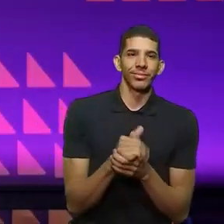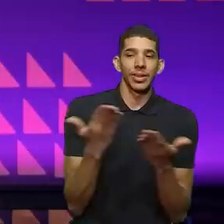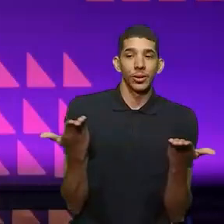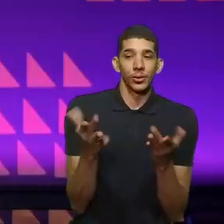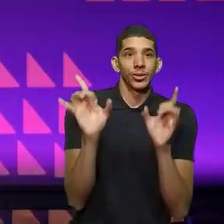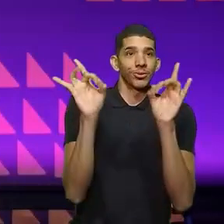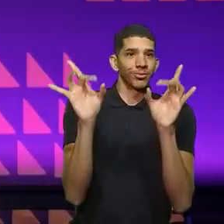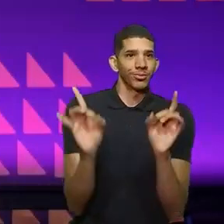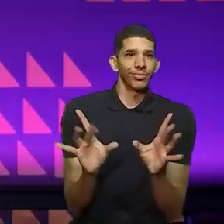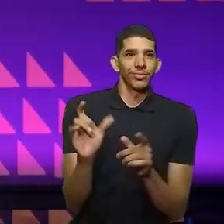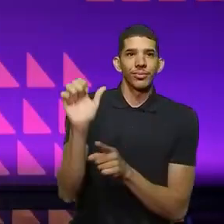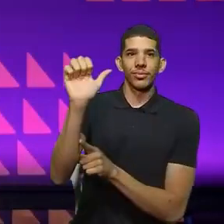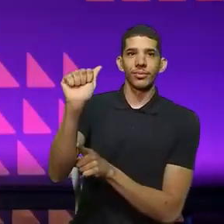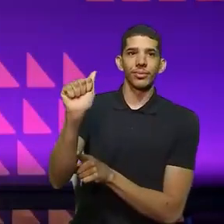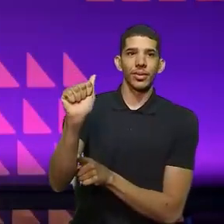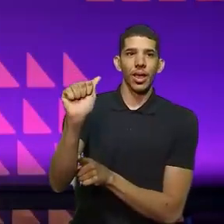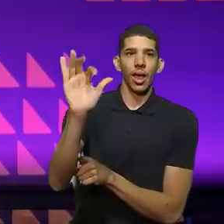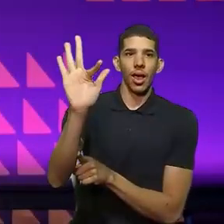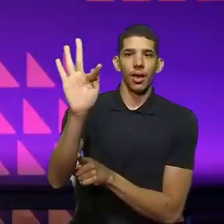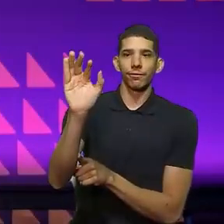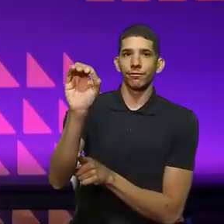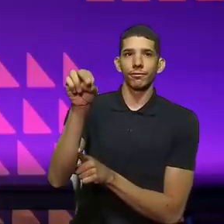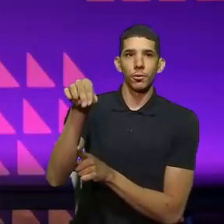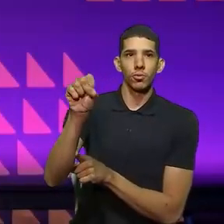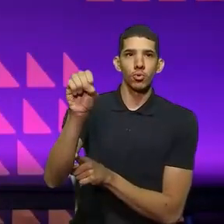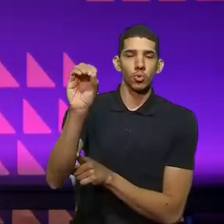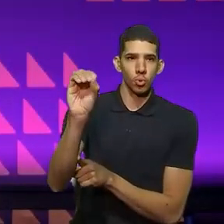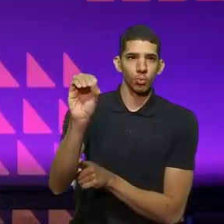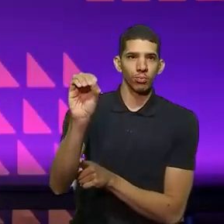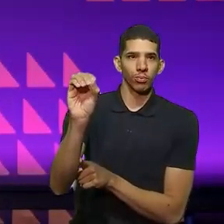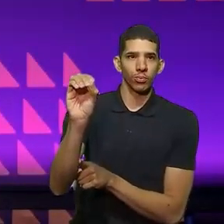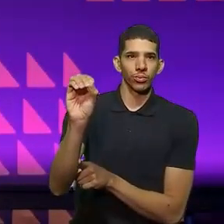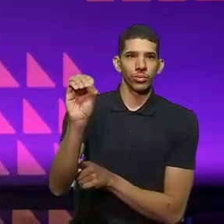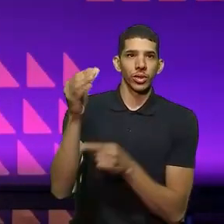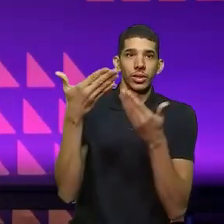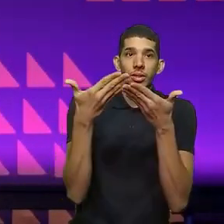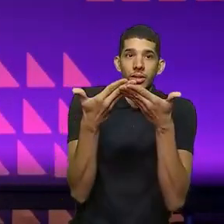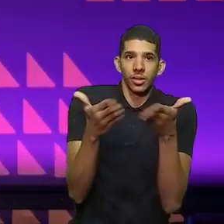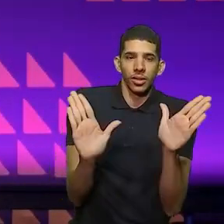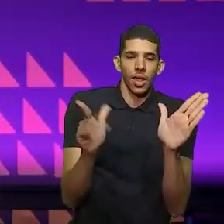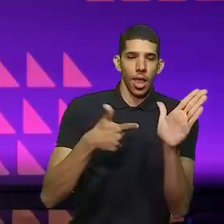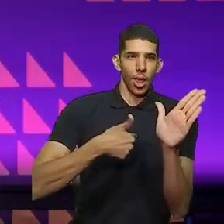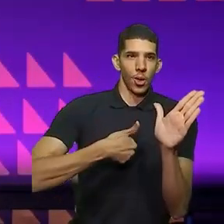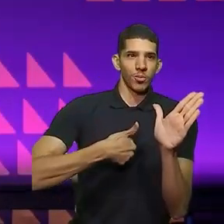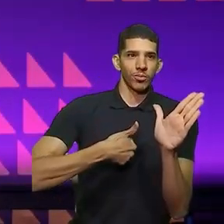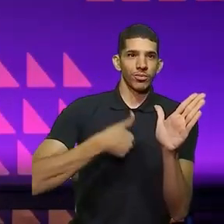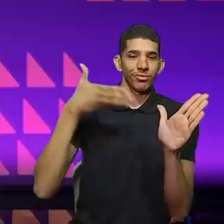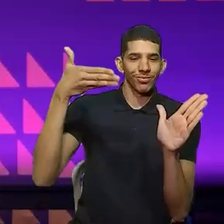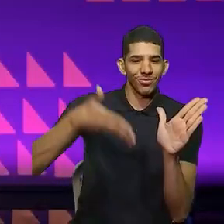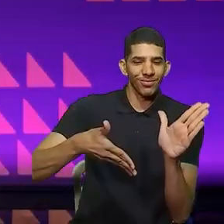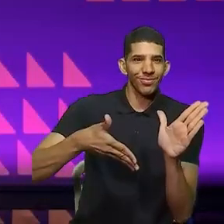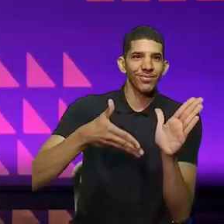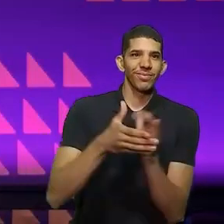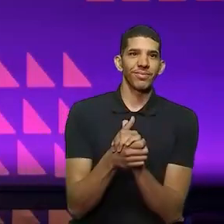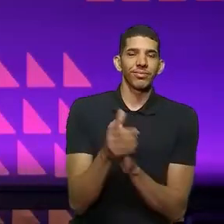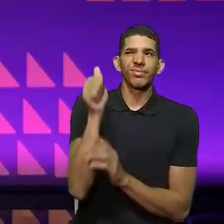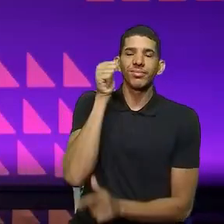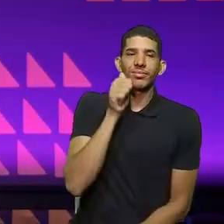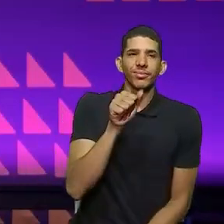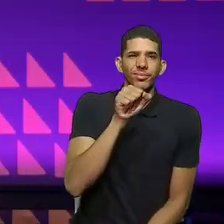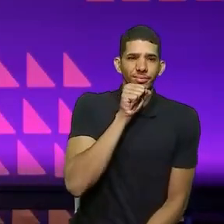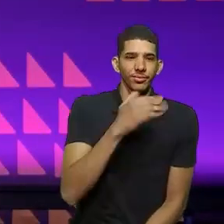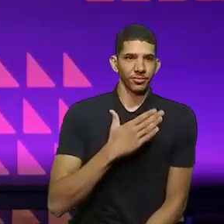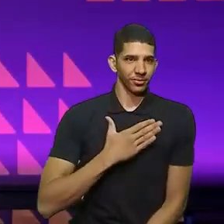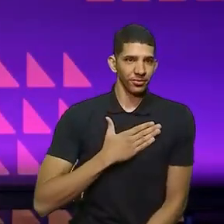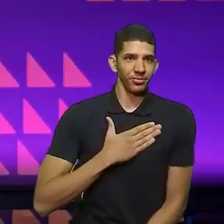tom. Ele traja camiseta de botões estampada em tons de laranja, bege e preto e por cima usa uma jaqueta preta. Usa